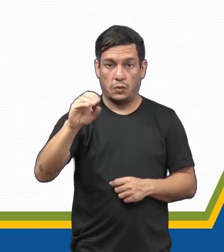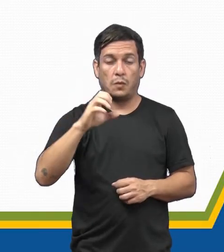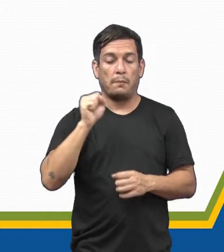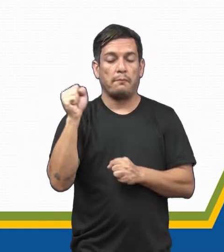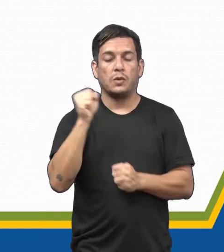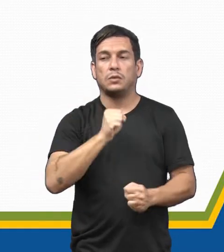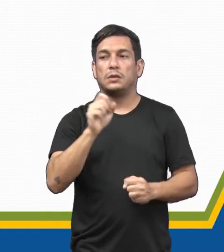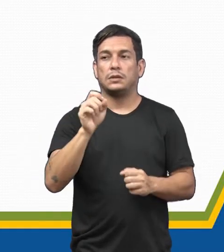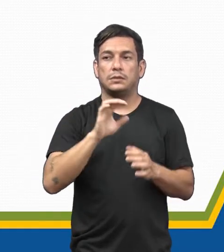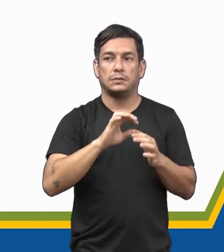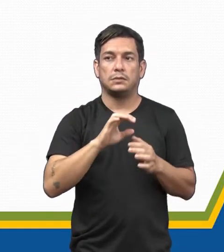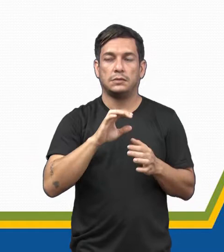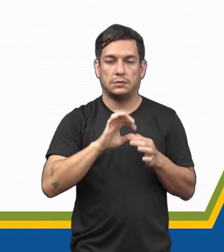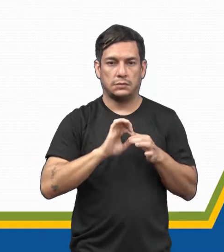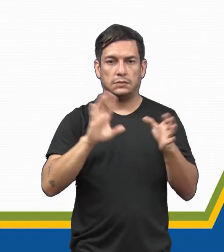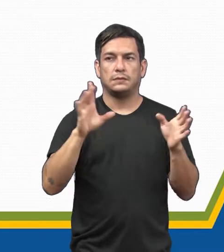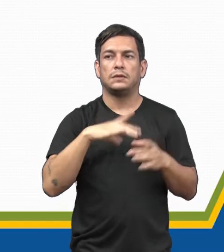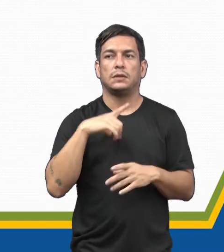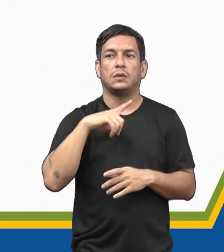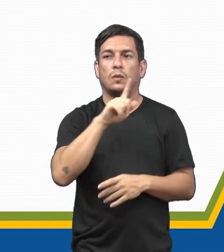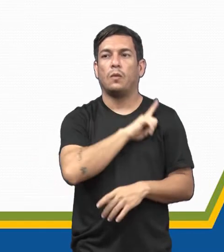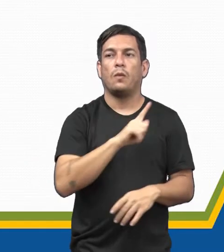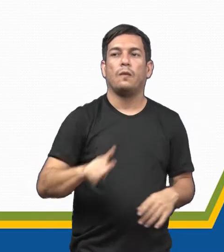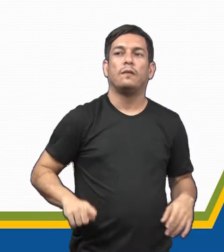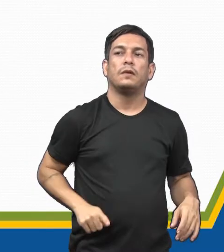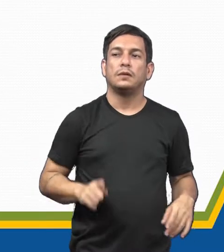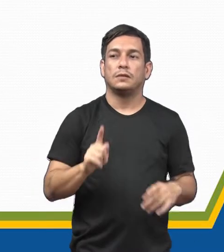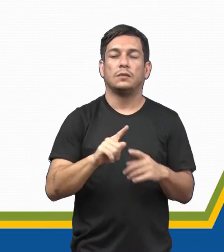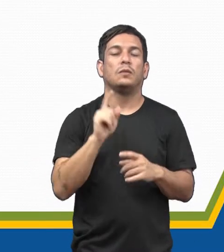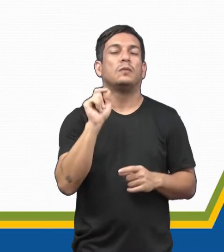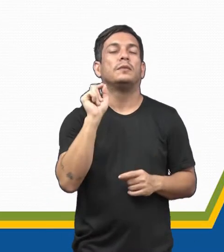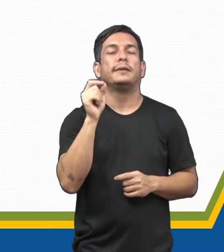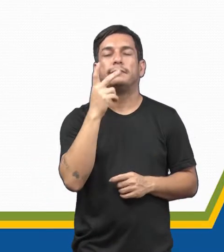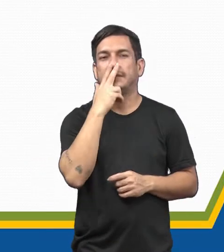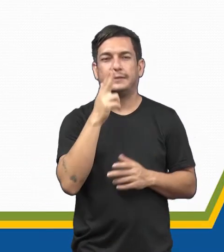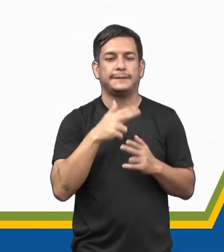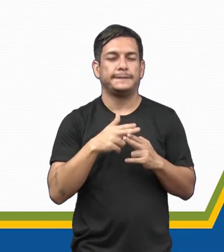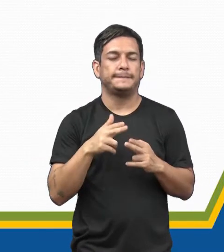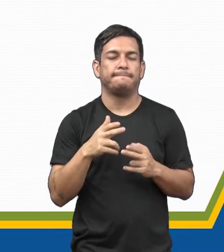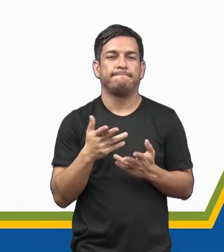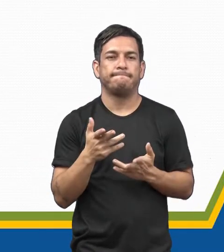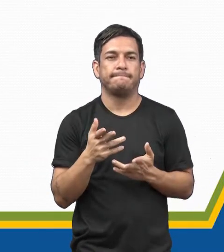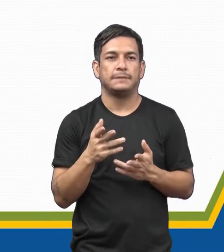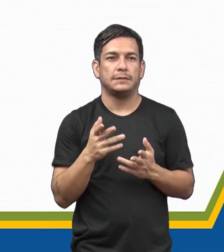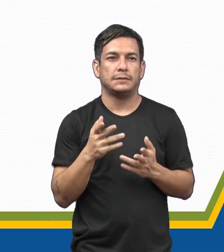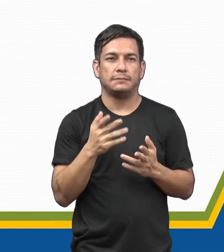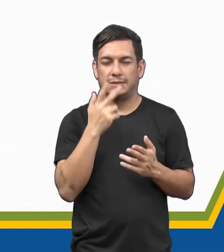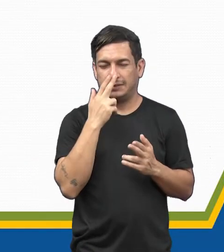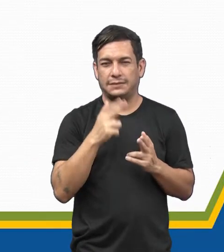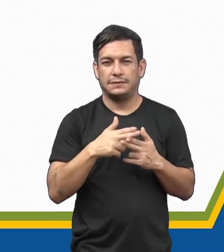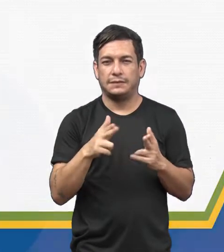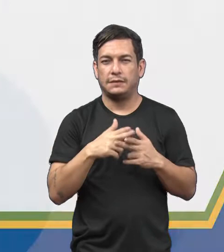ter aí um governo absoluto com uma maquiagem de um governo liberal.